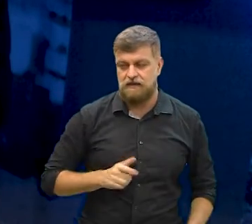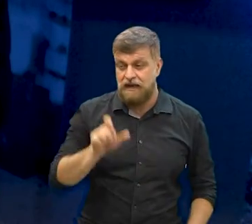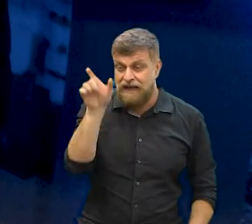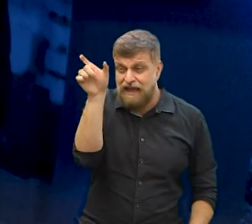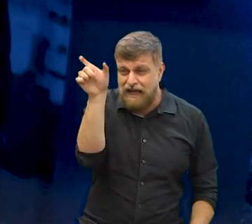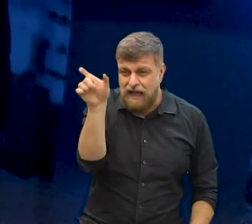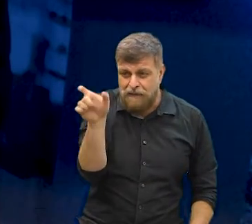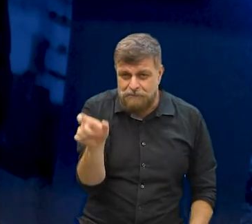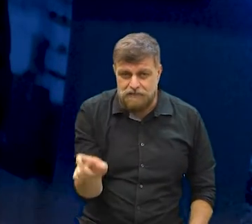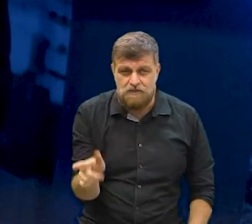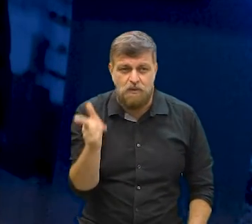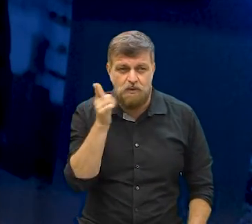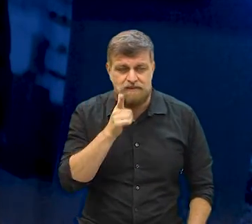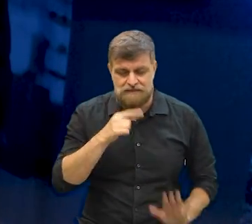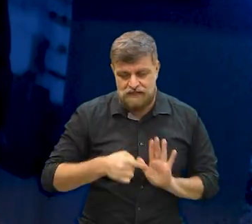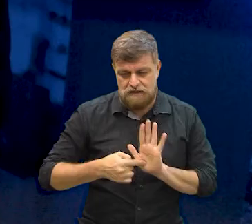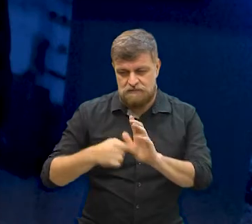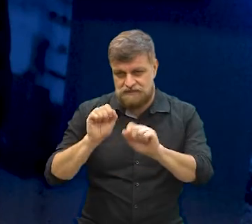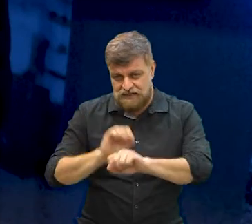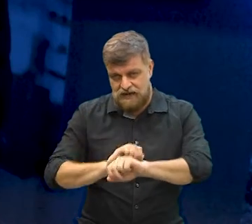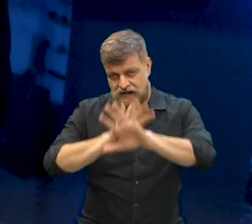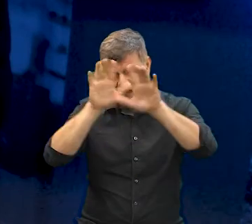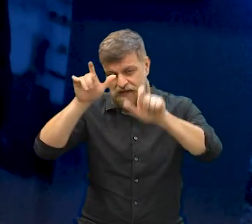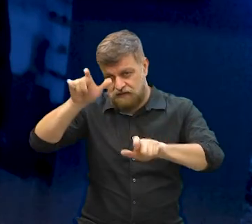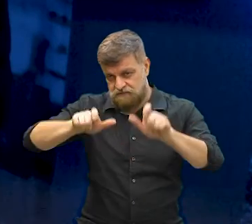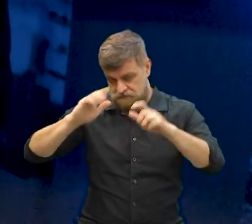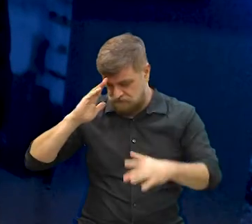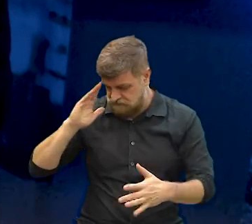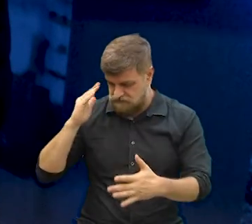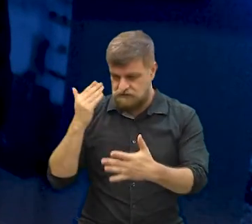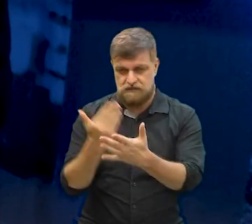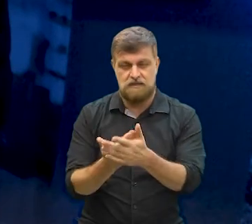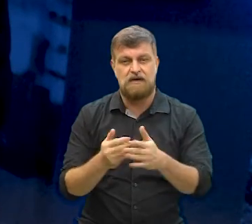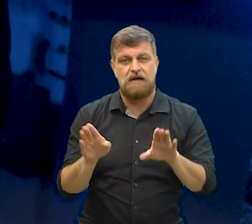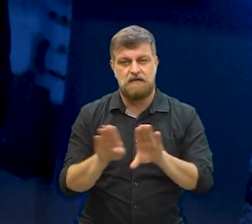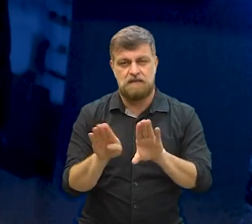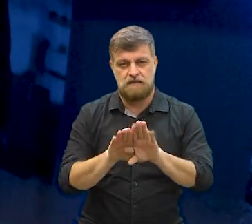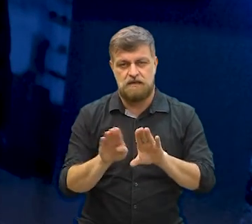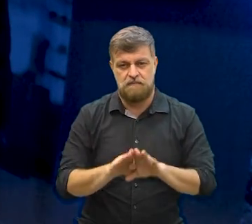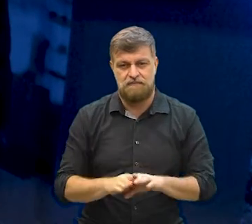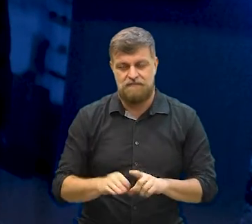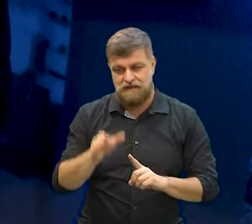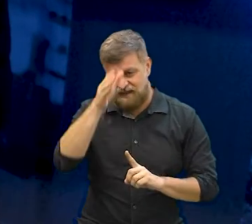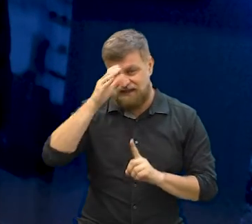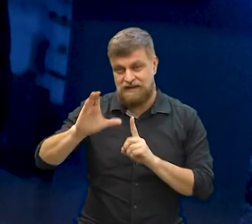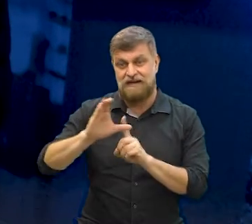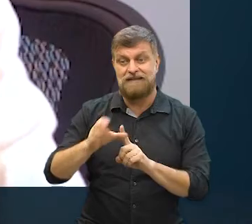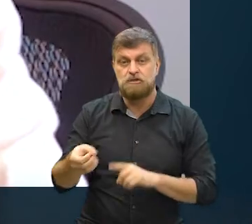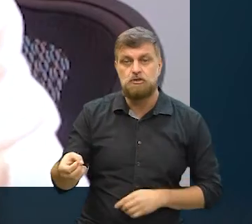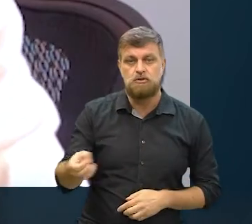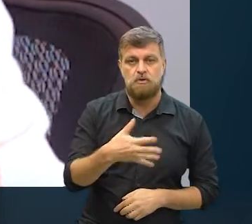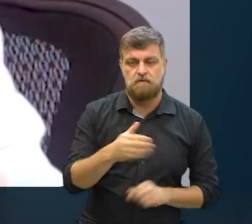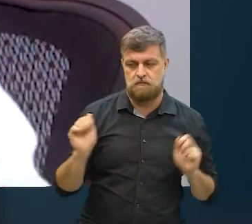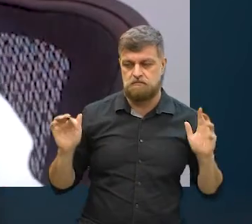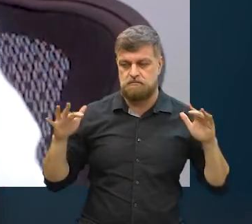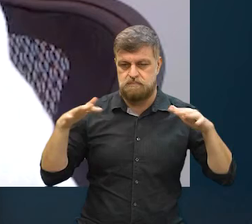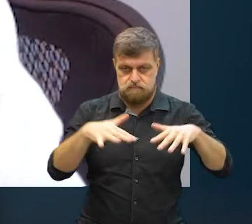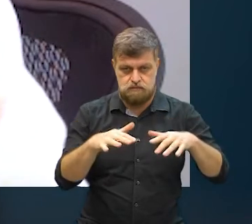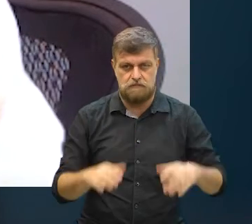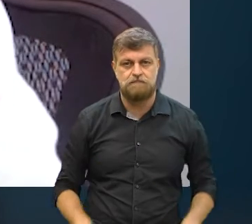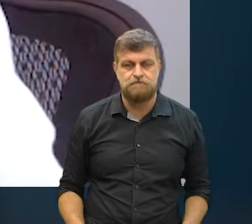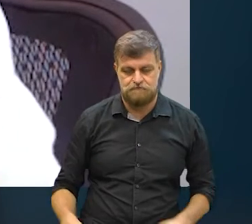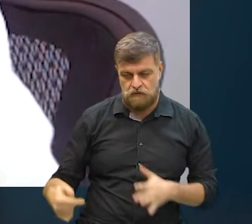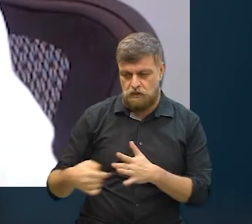essa pessoa, possa trazer, claro, credibilidade e também novos clientes? Esse foi